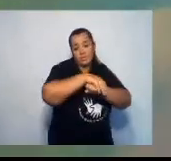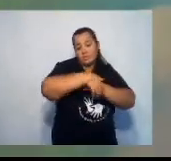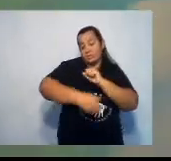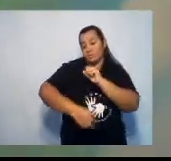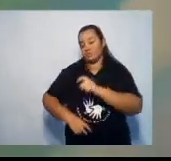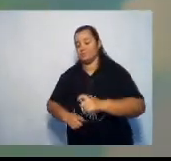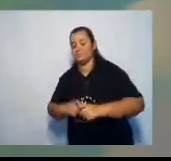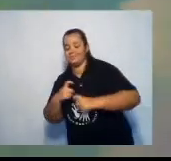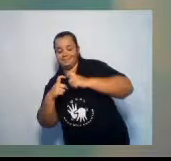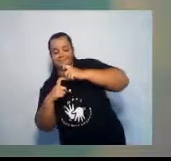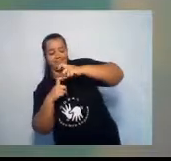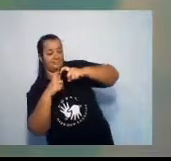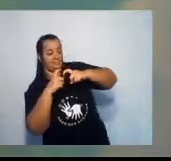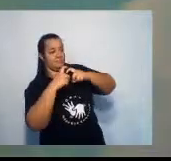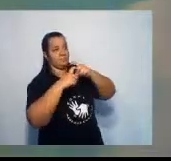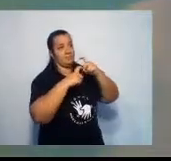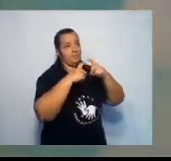de